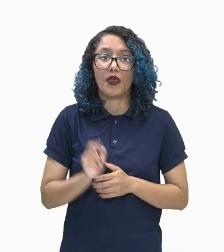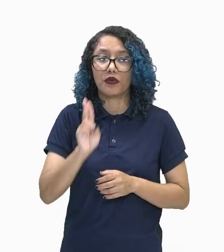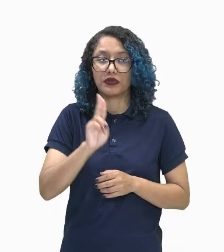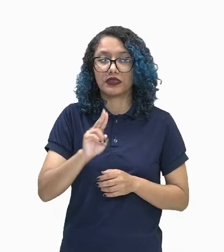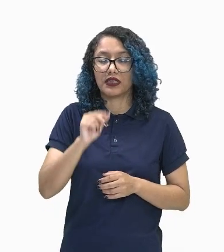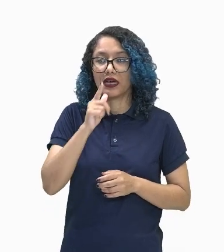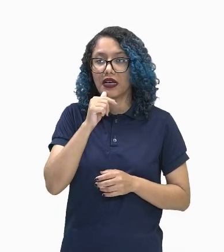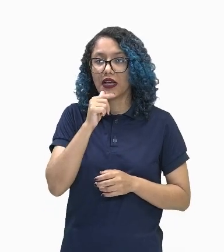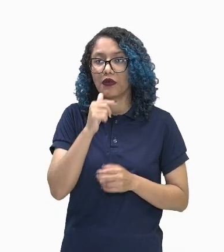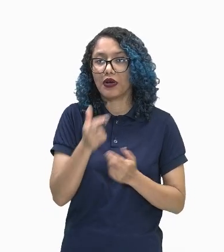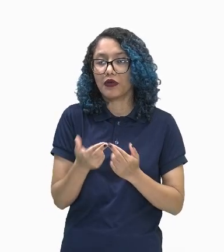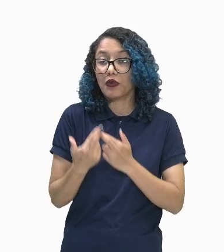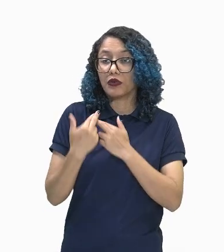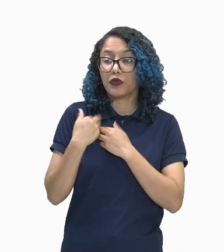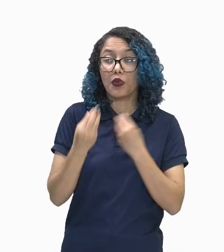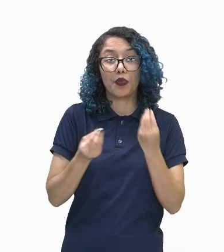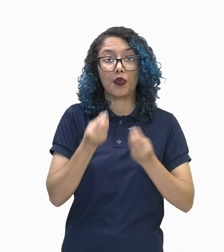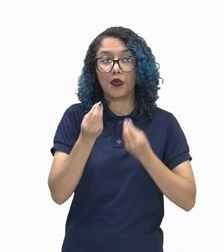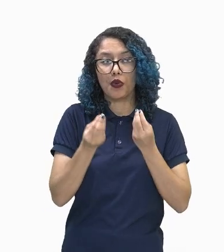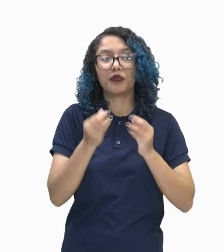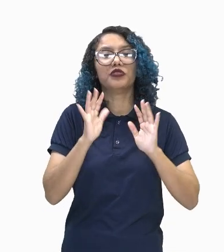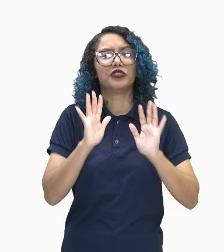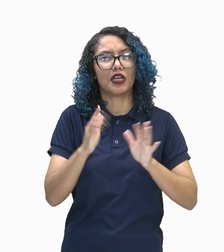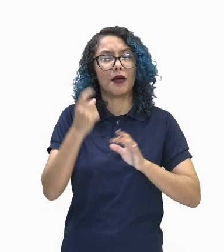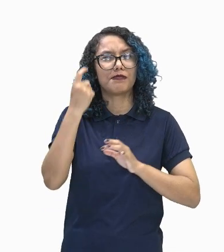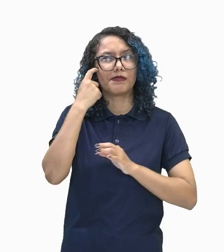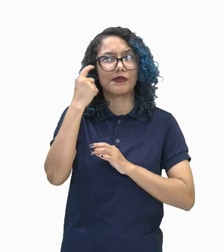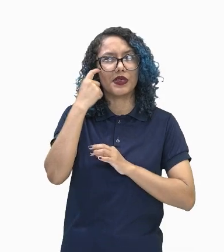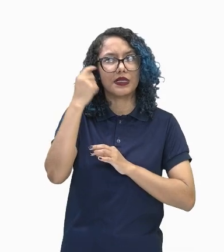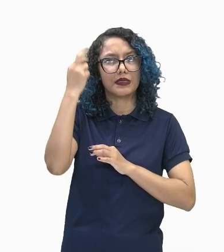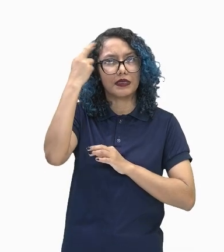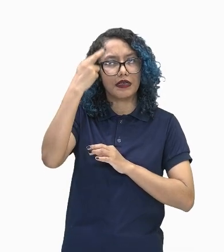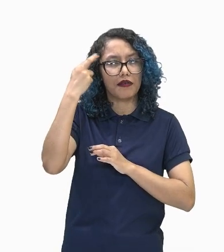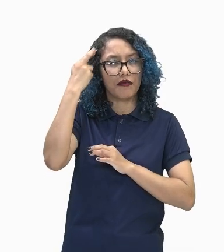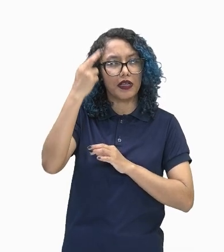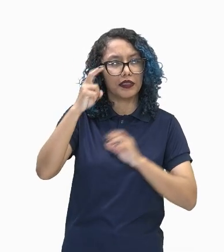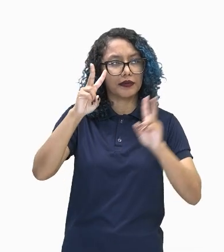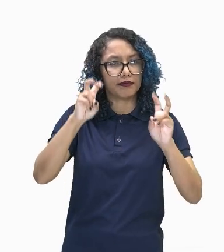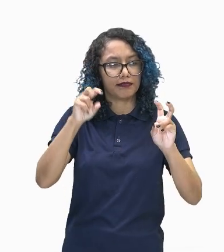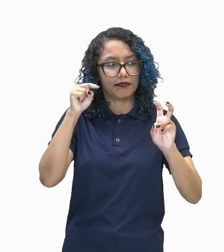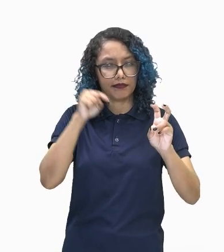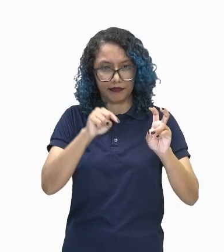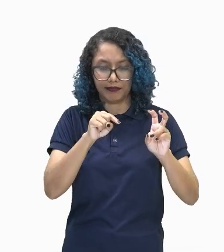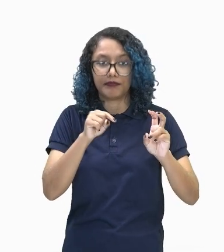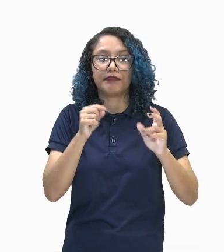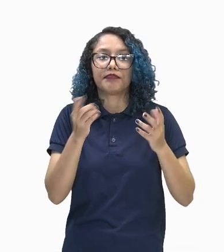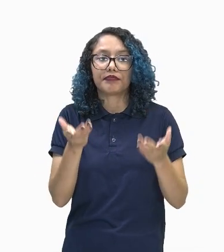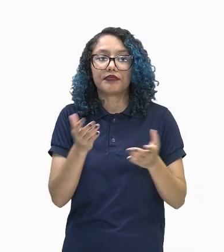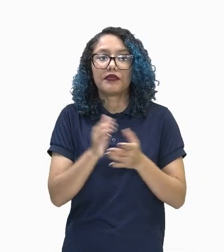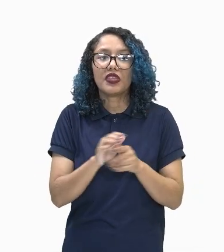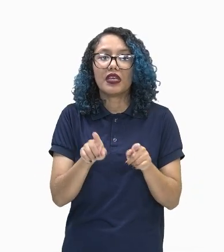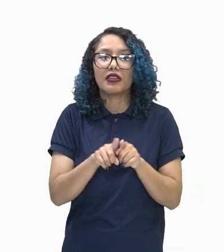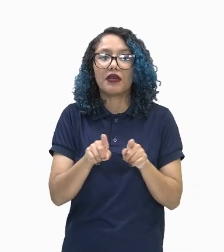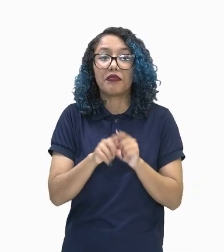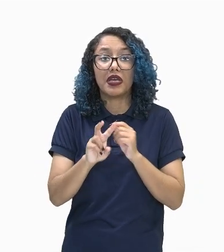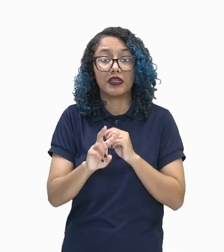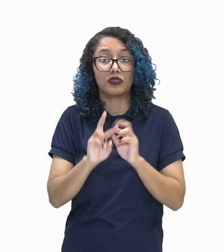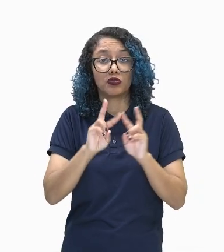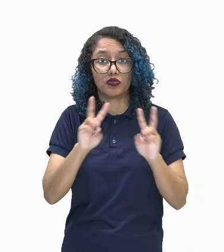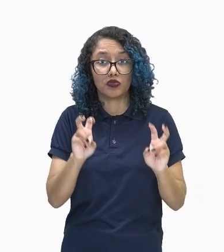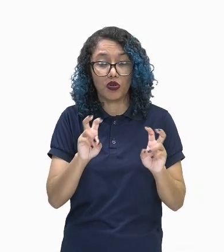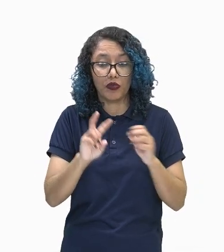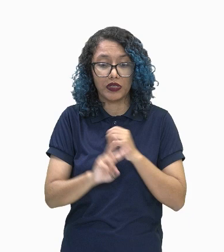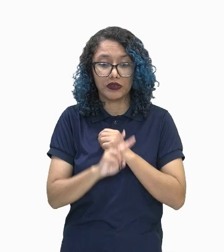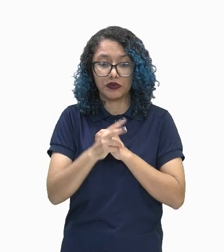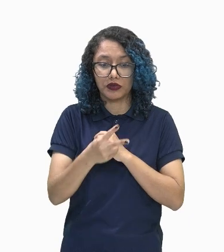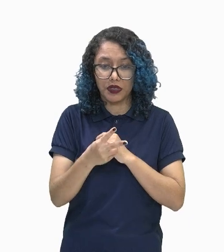modo responsável, já vou imaginar essa situação. E quais são as consequências, né, no